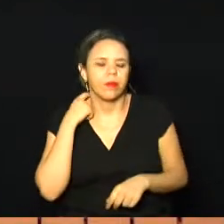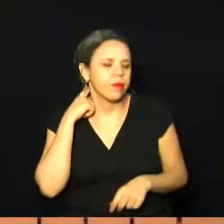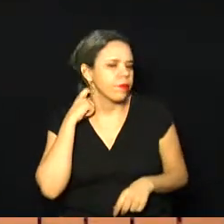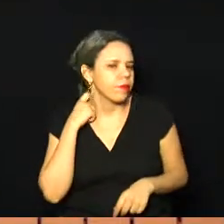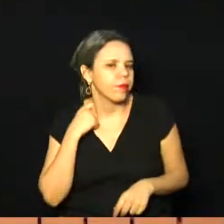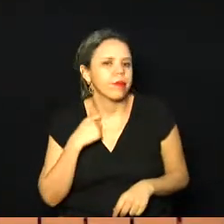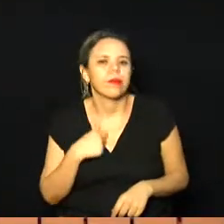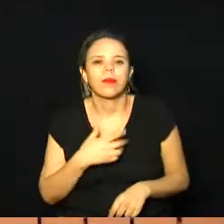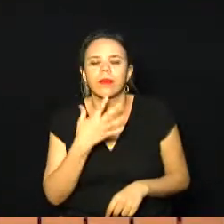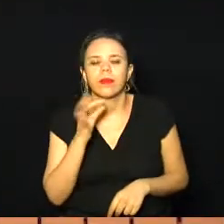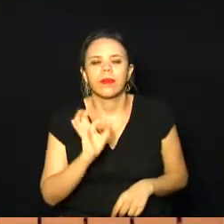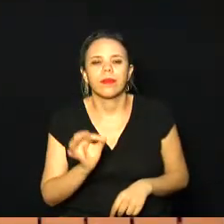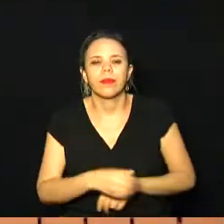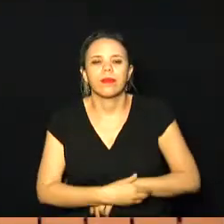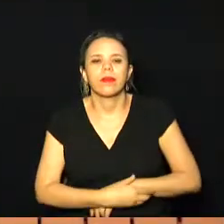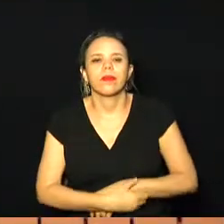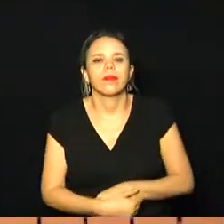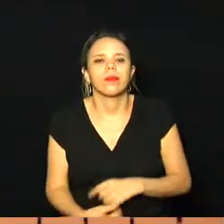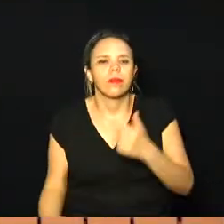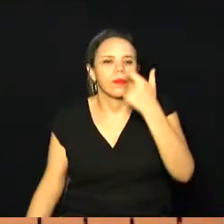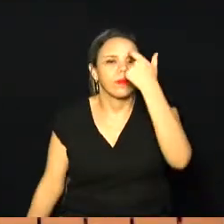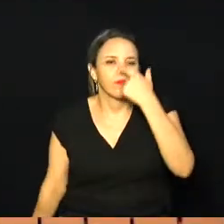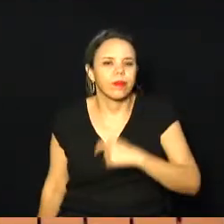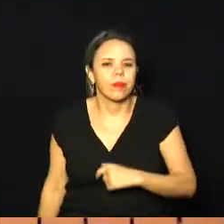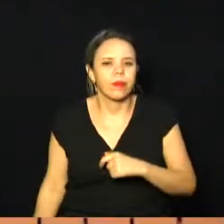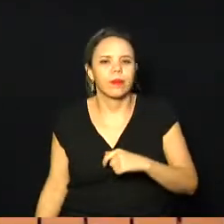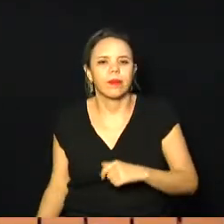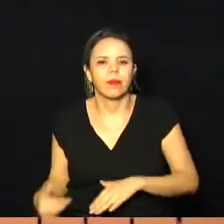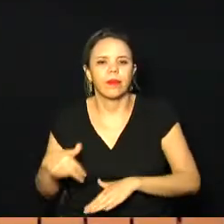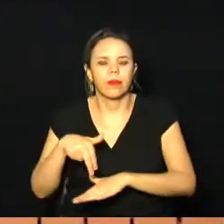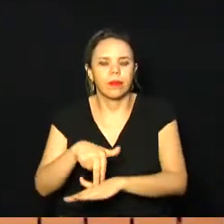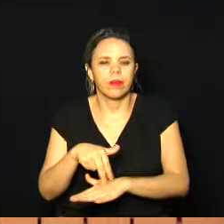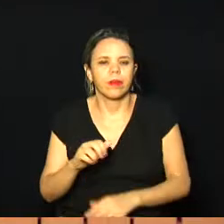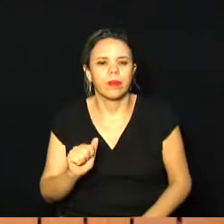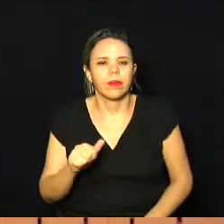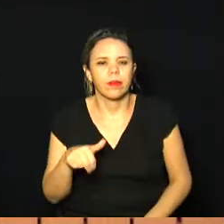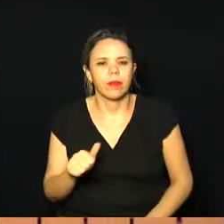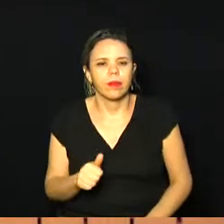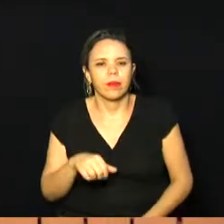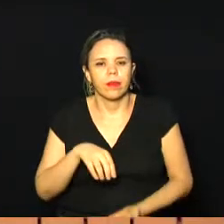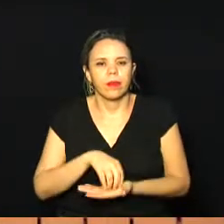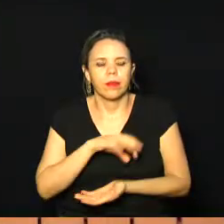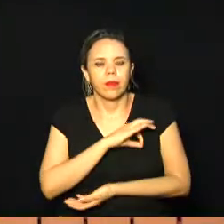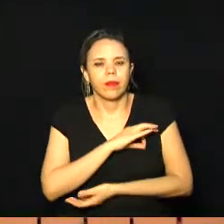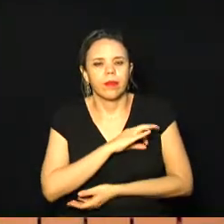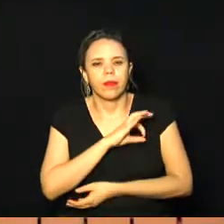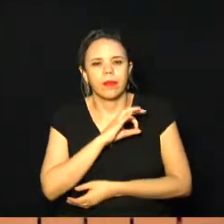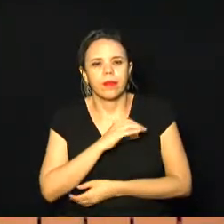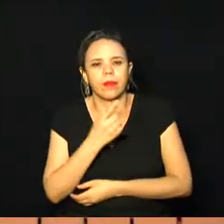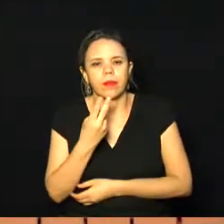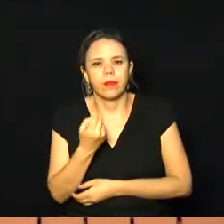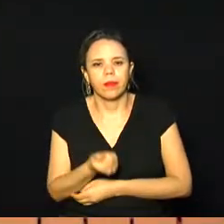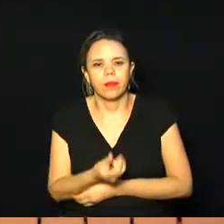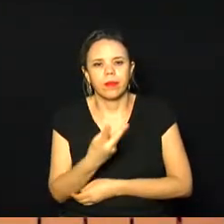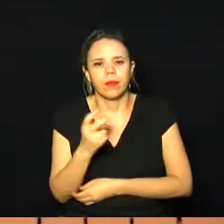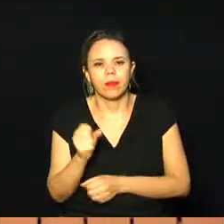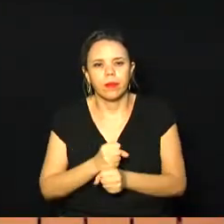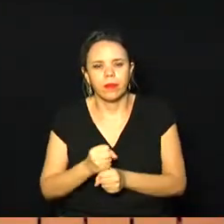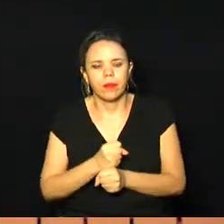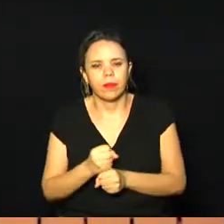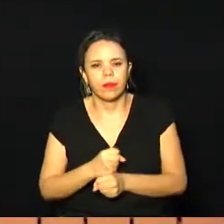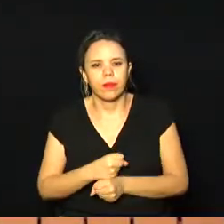Para quem não me conhece, apesar de já ser apresentada Ana Carolina Bach, sou delegada de polícia há quase 20 anos e